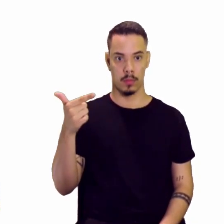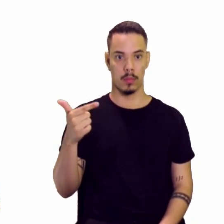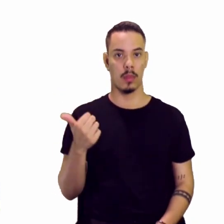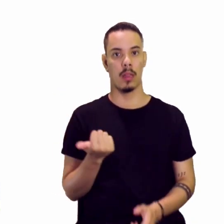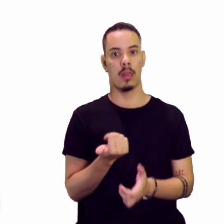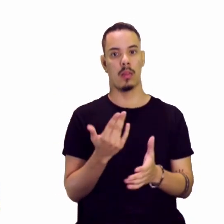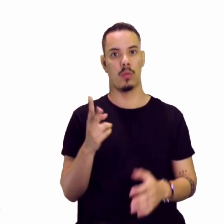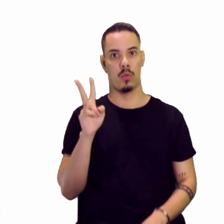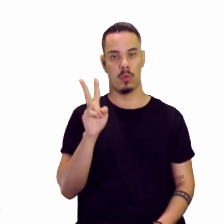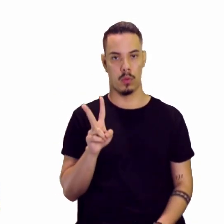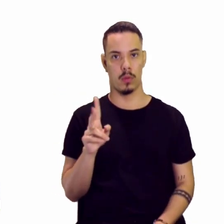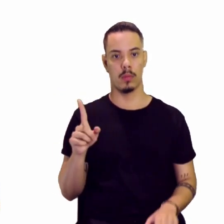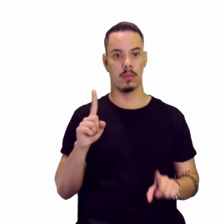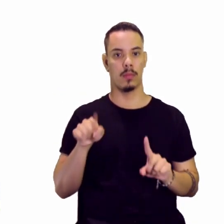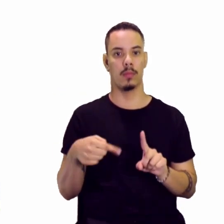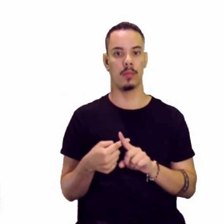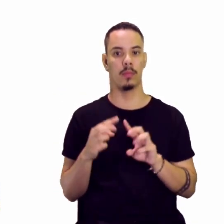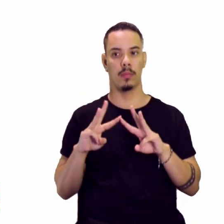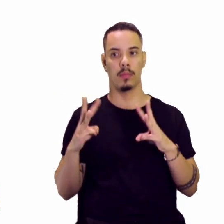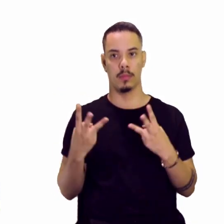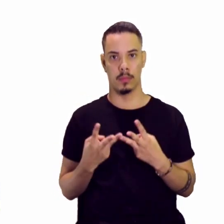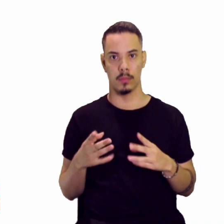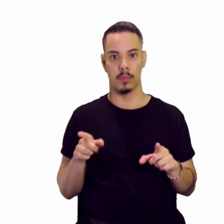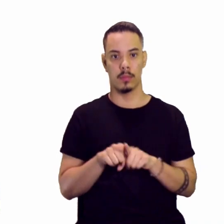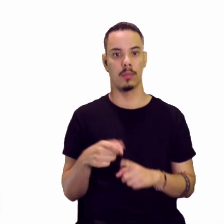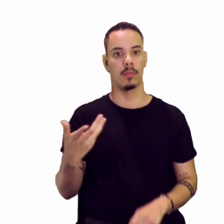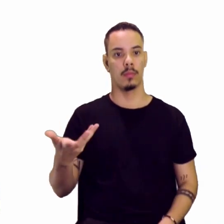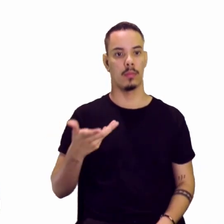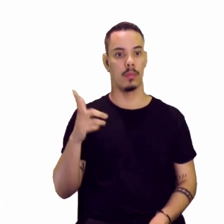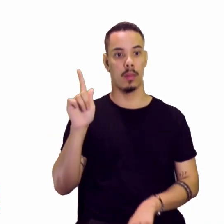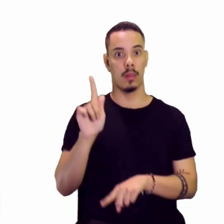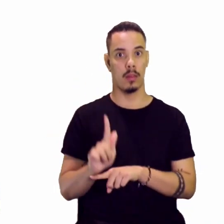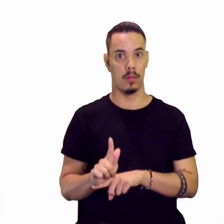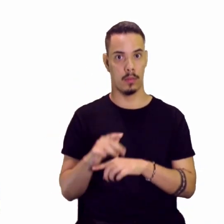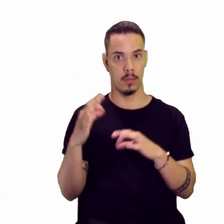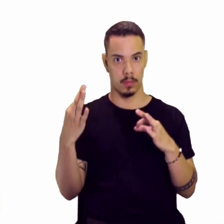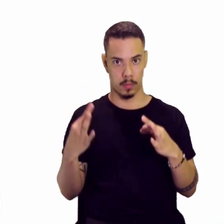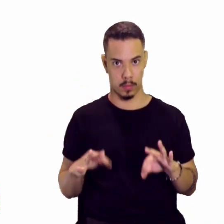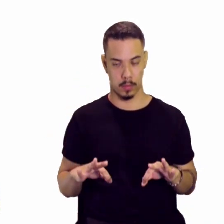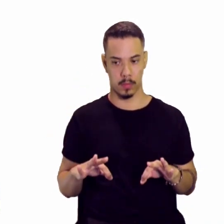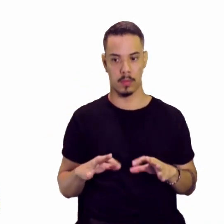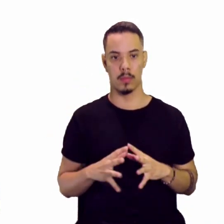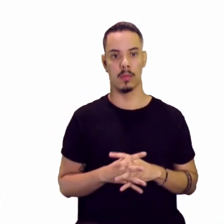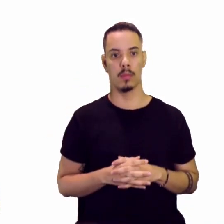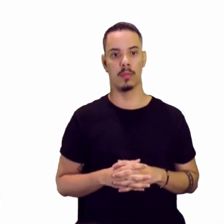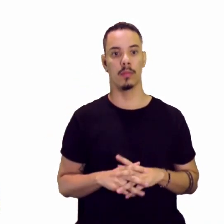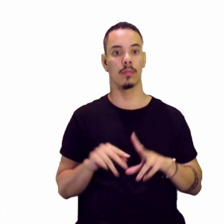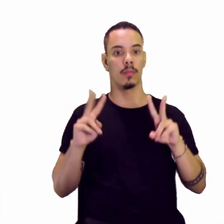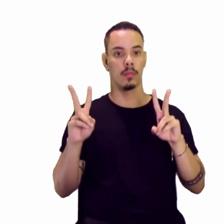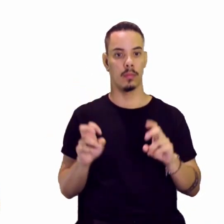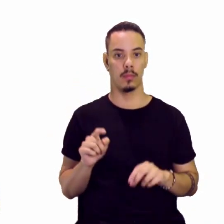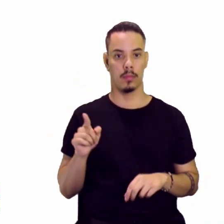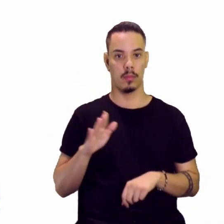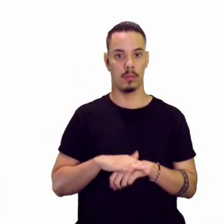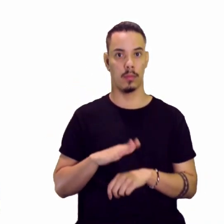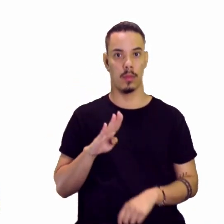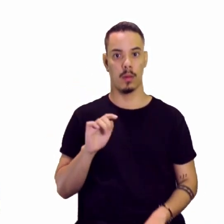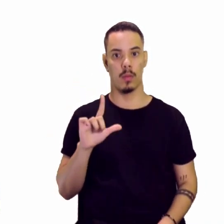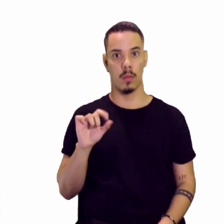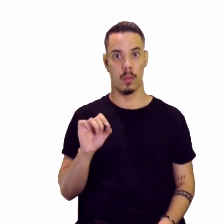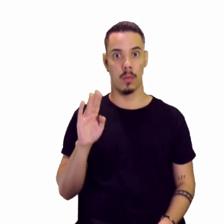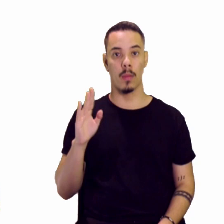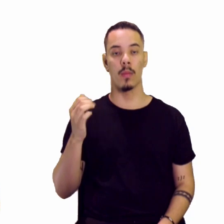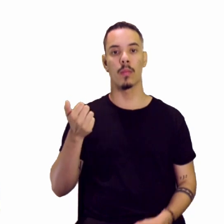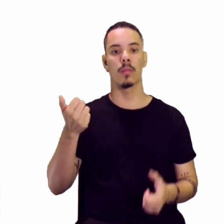2 blocos, 2 massas, e o valor da aceleração da gravidade, certo? Sobre a aceleração do bloco B,